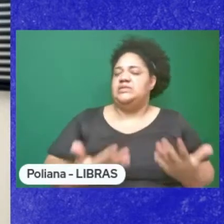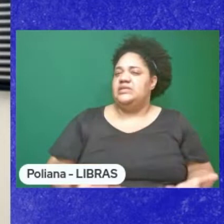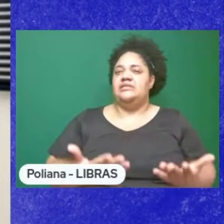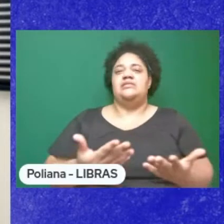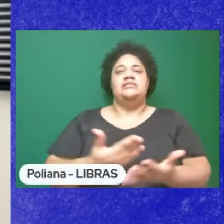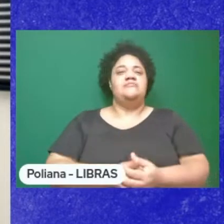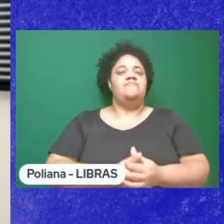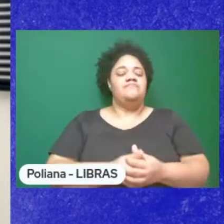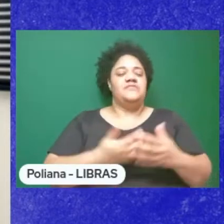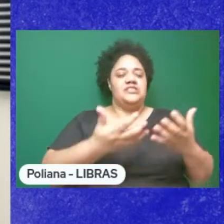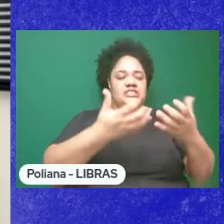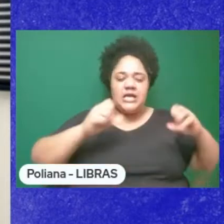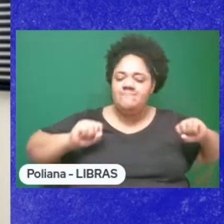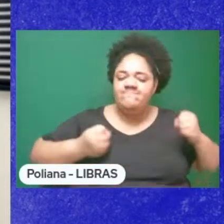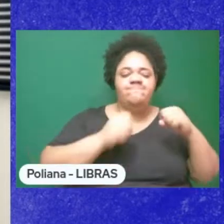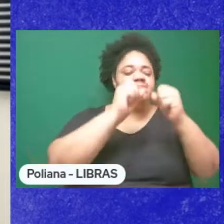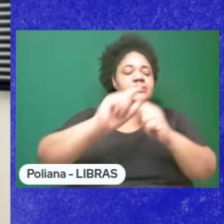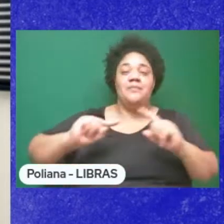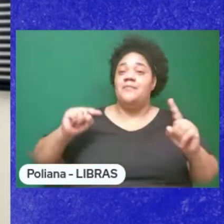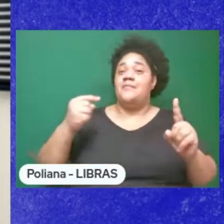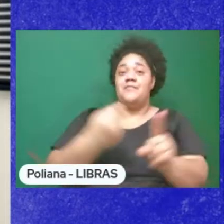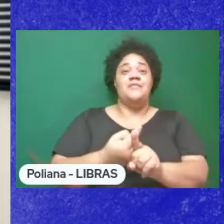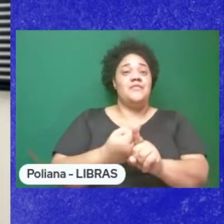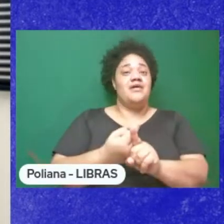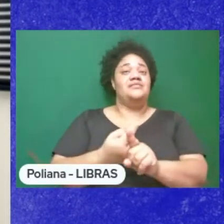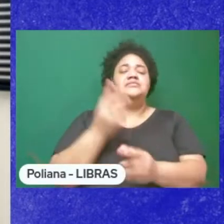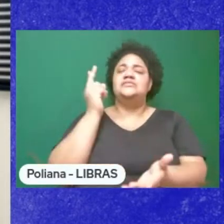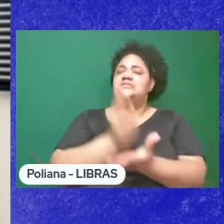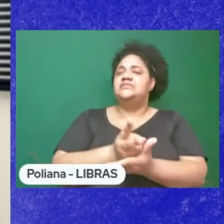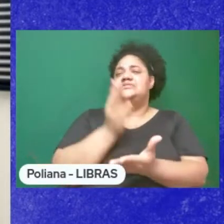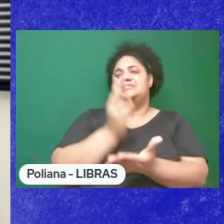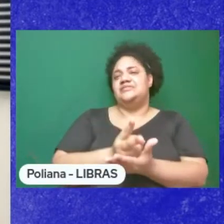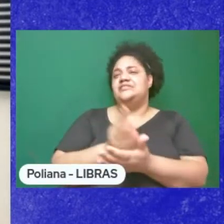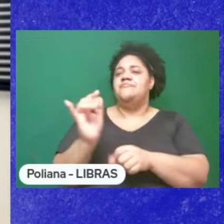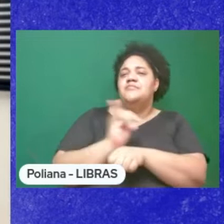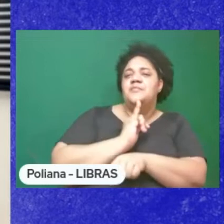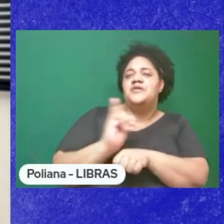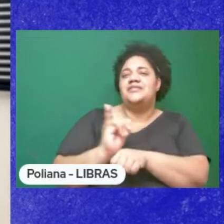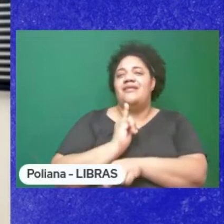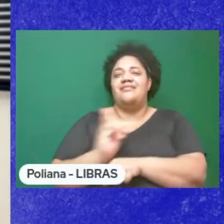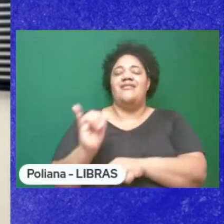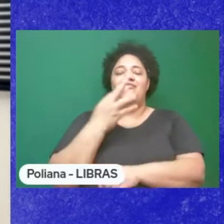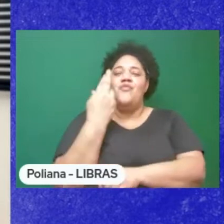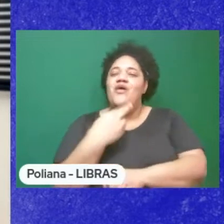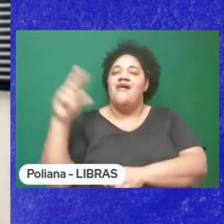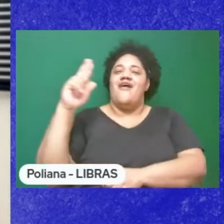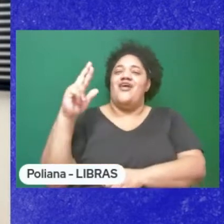que ele é mais agressivo, ele está sempre usando os símbolos religiosos para